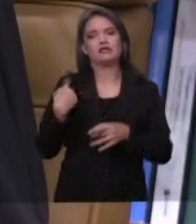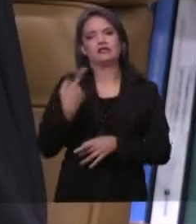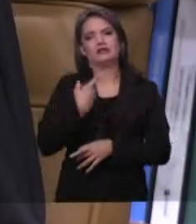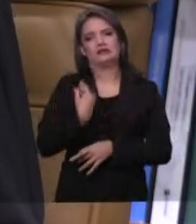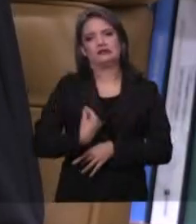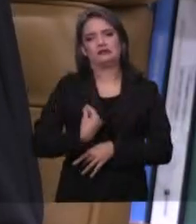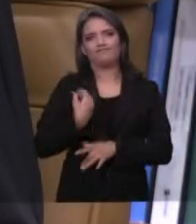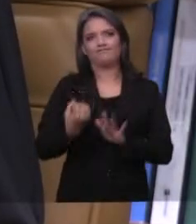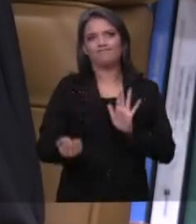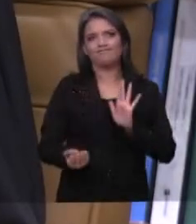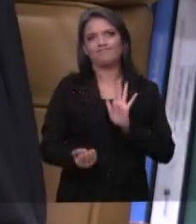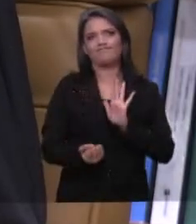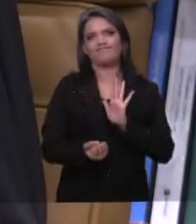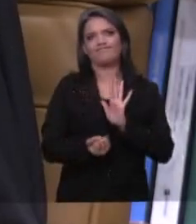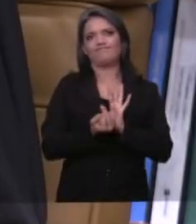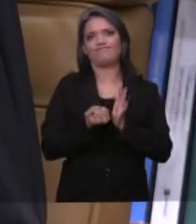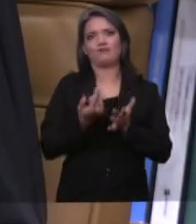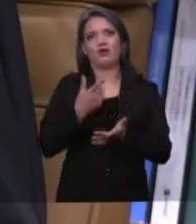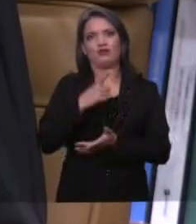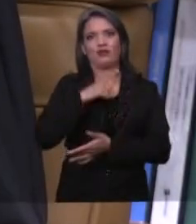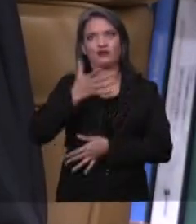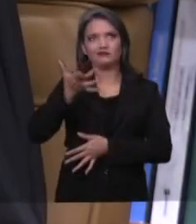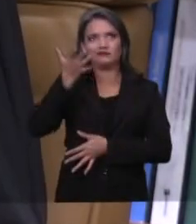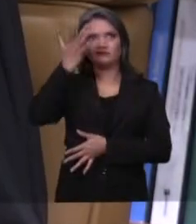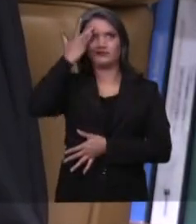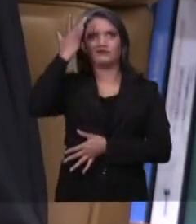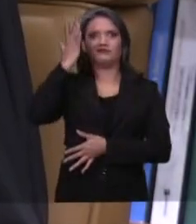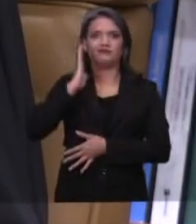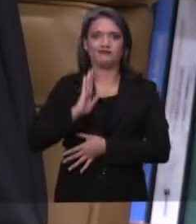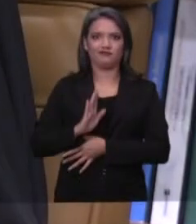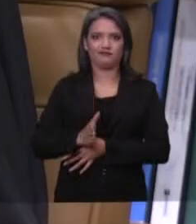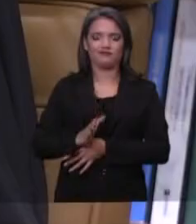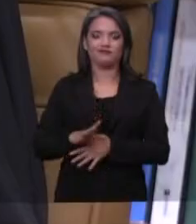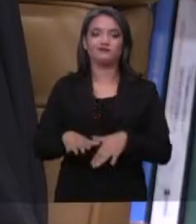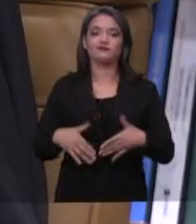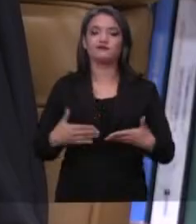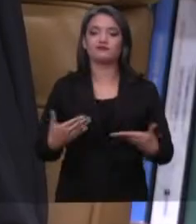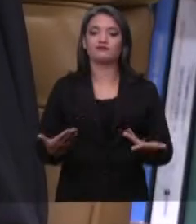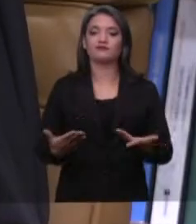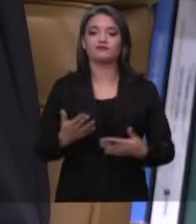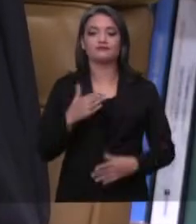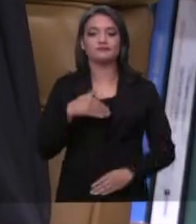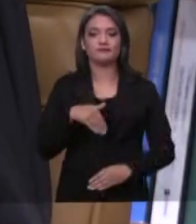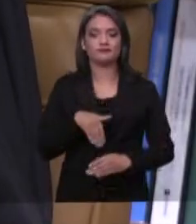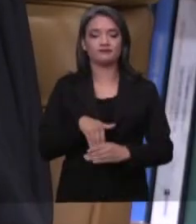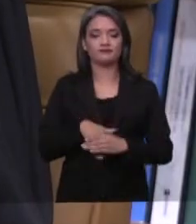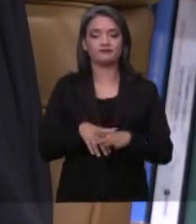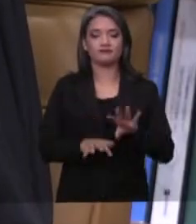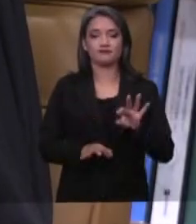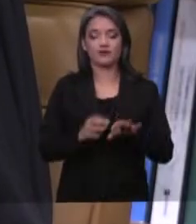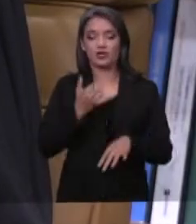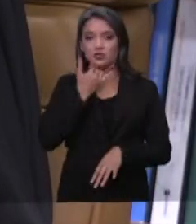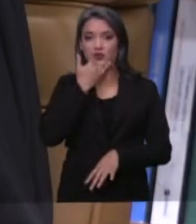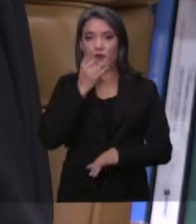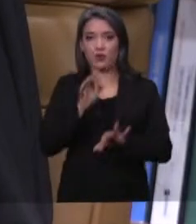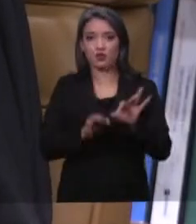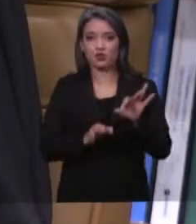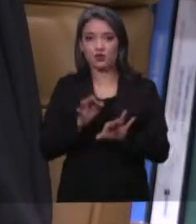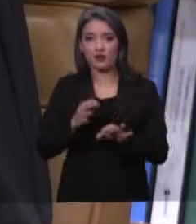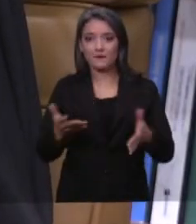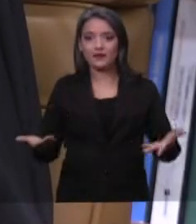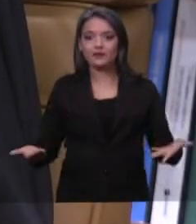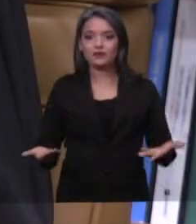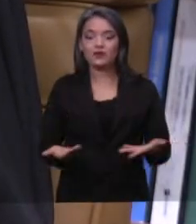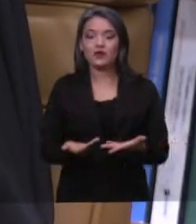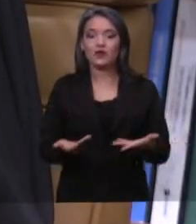a vida da nossa geração. De modo que eu acho que esse julgamento ele tem um componente, eu